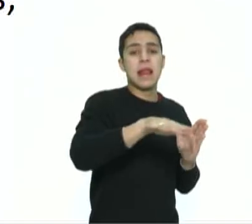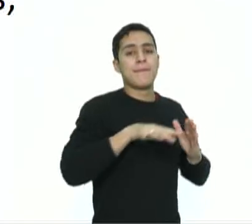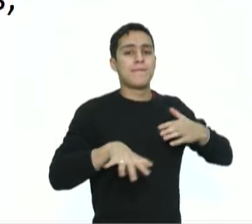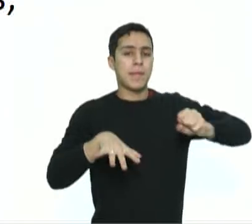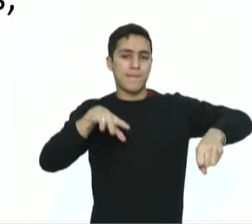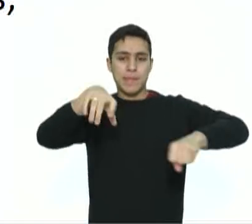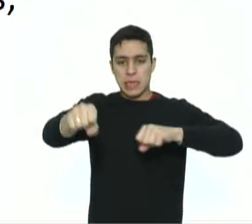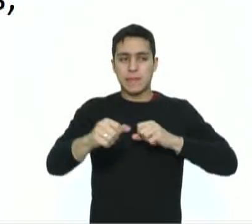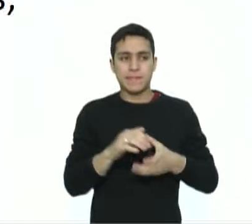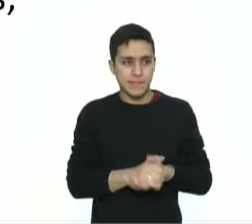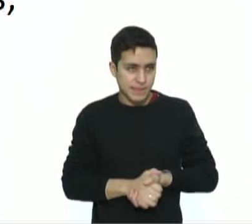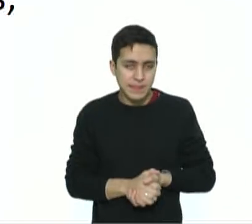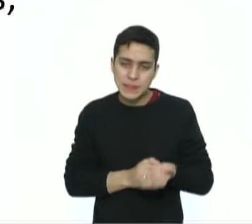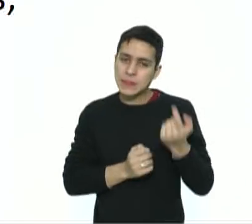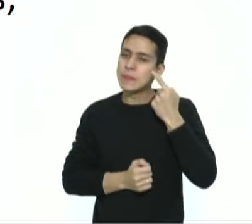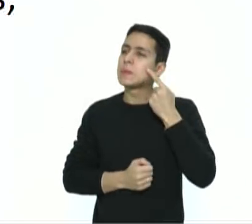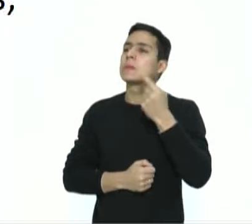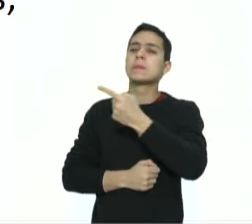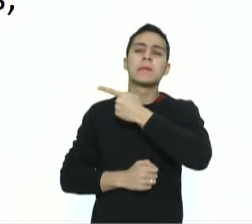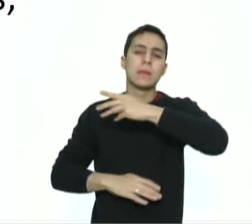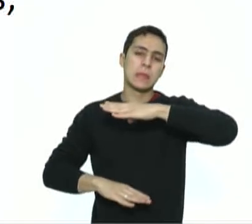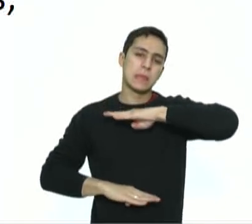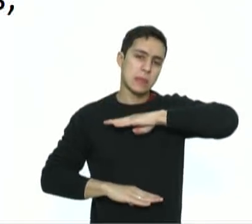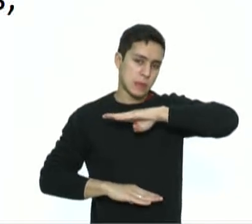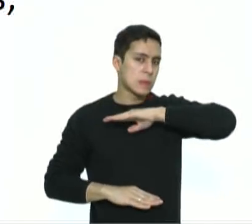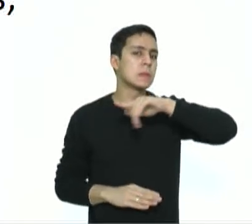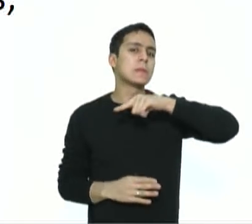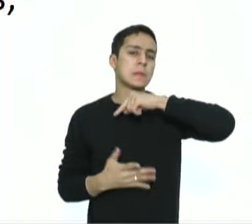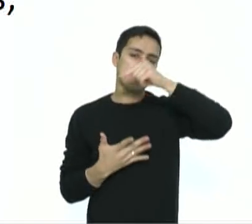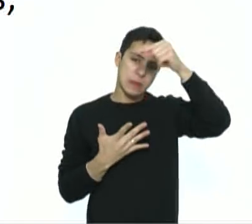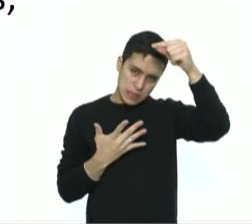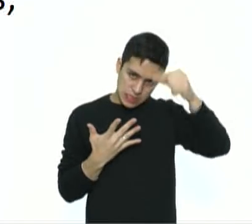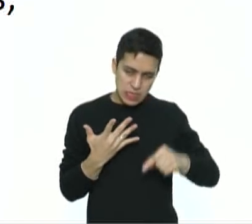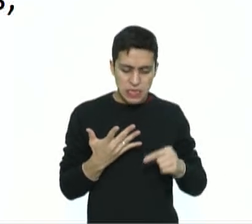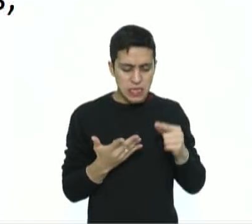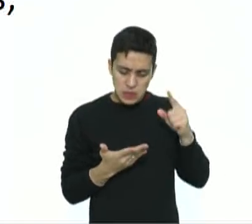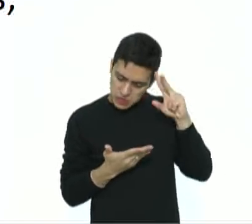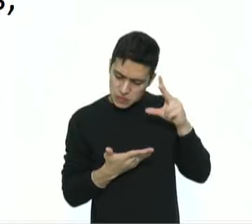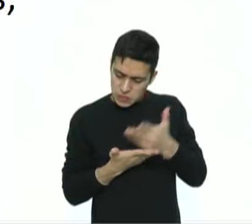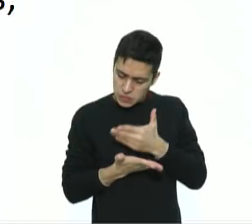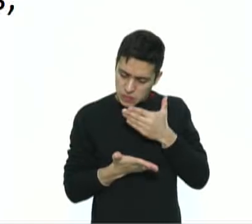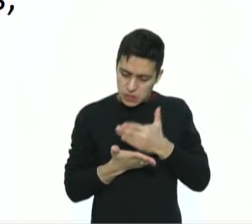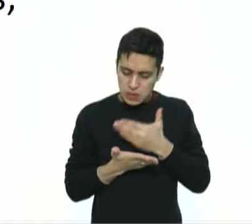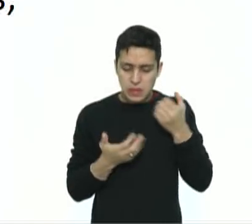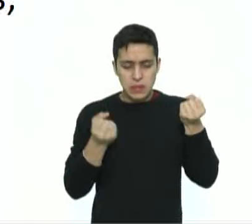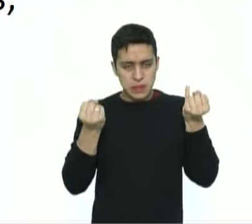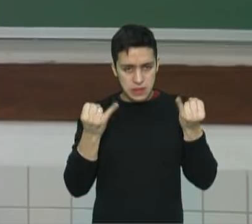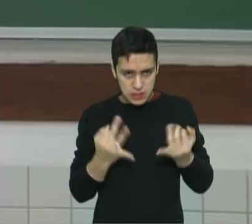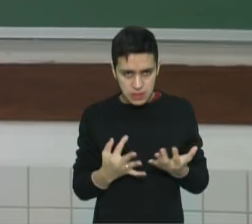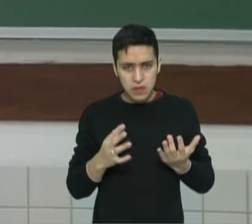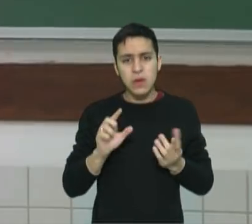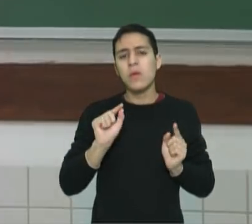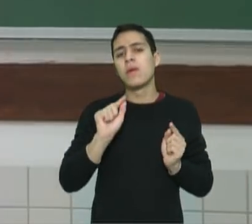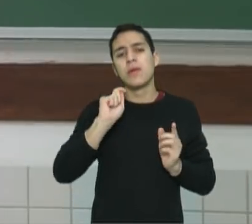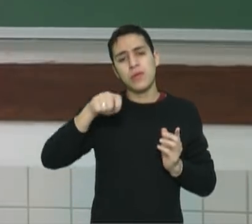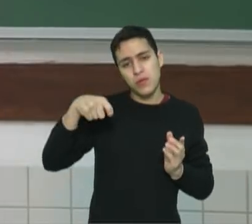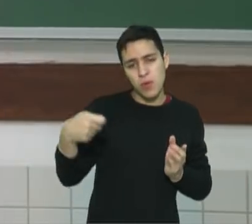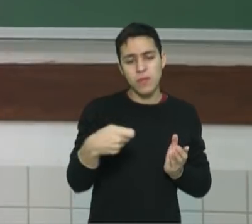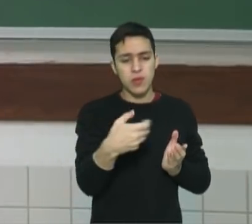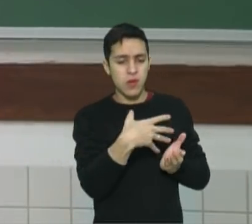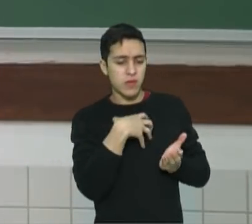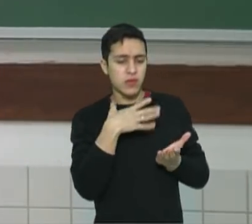vamos buscar situações que falam muito, principalmente na bibliografia, a respeito dessas novas